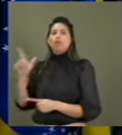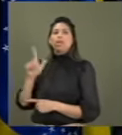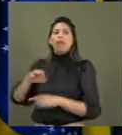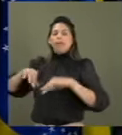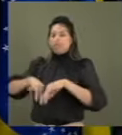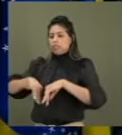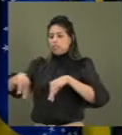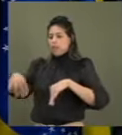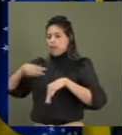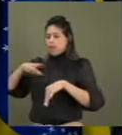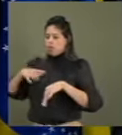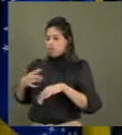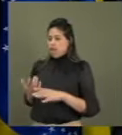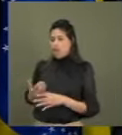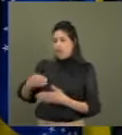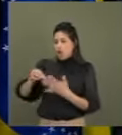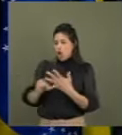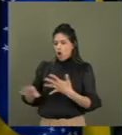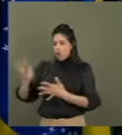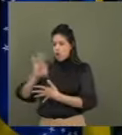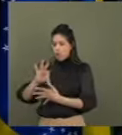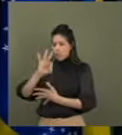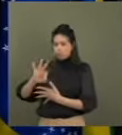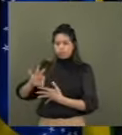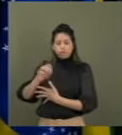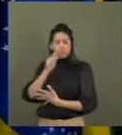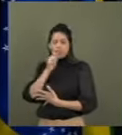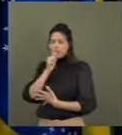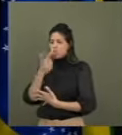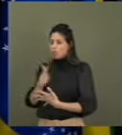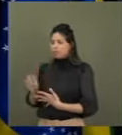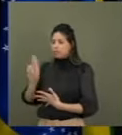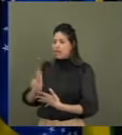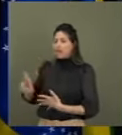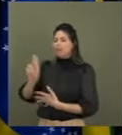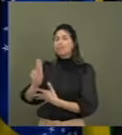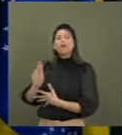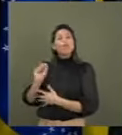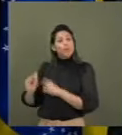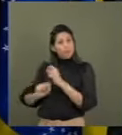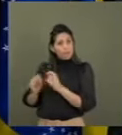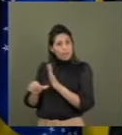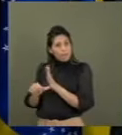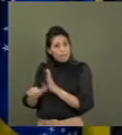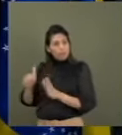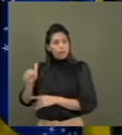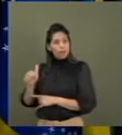para subcotas não utilizadas serão repassadas primeiramente para